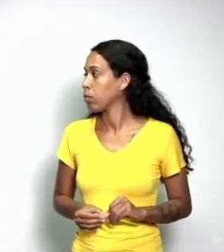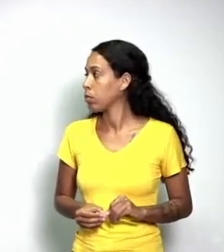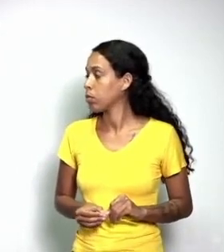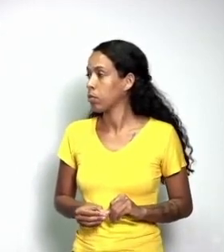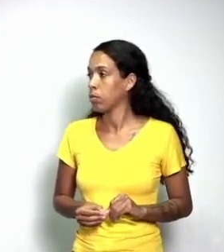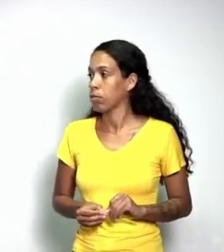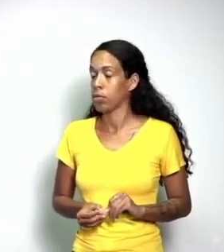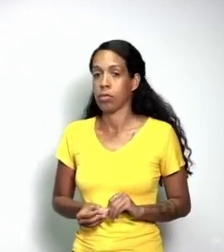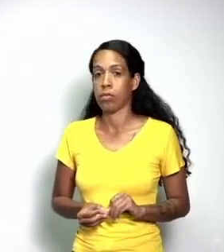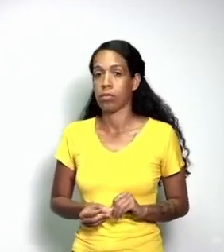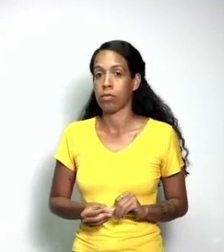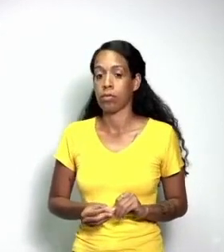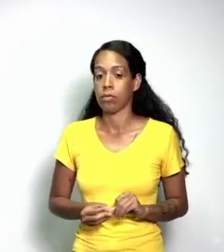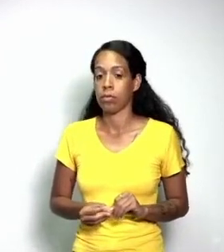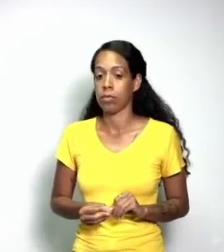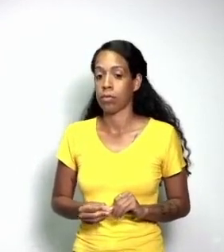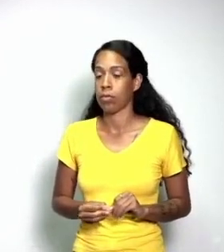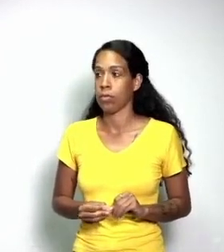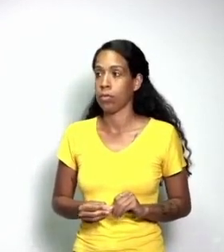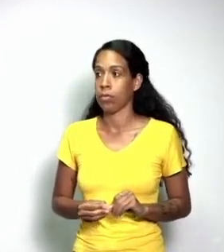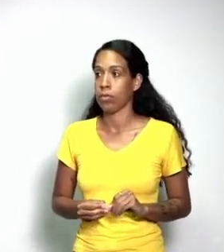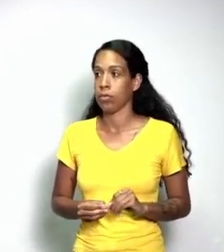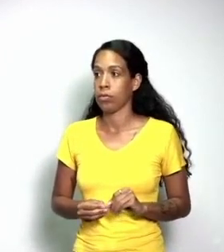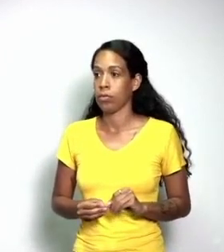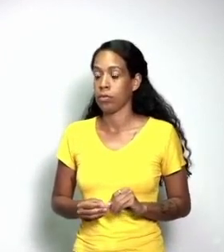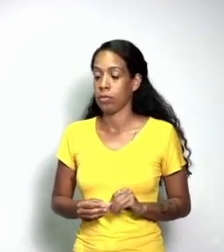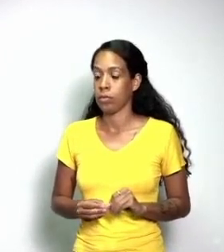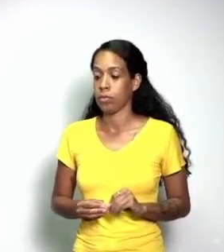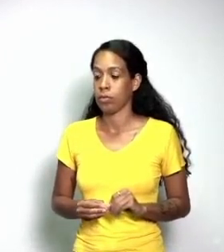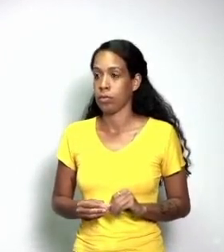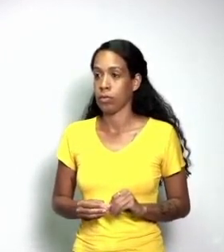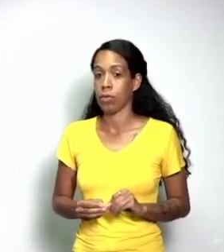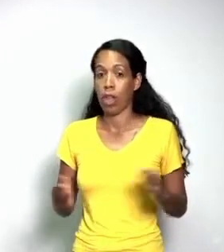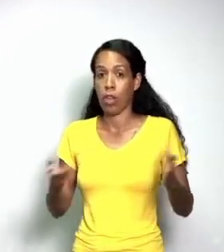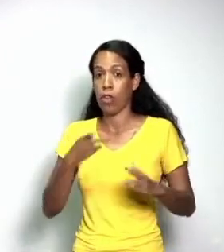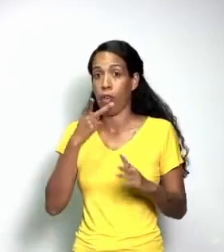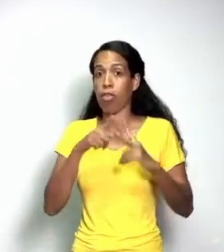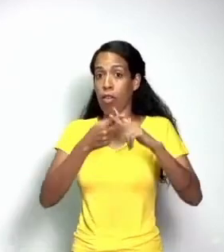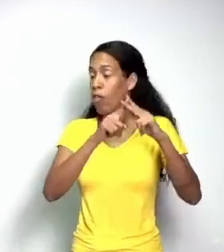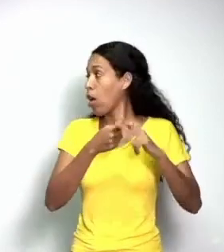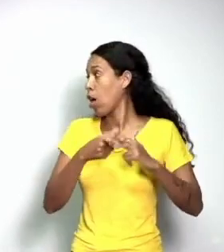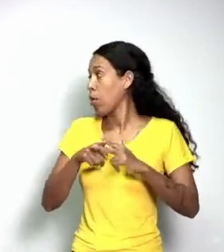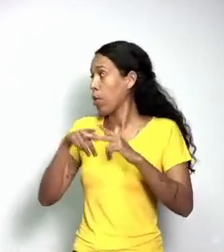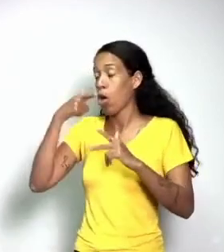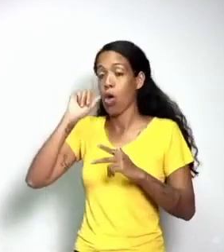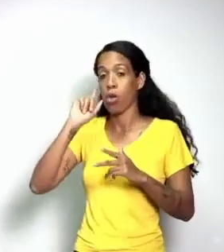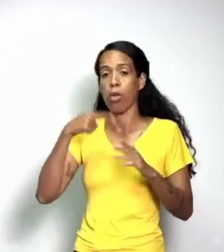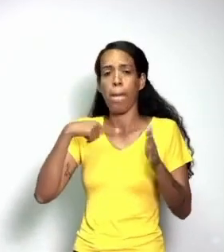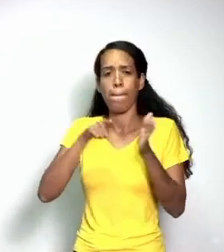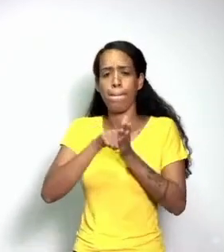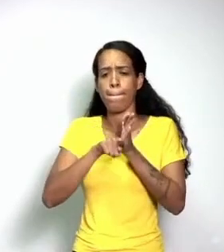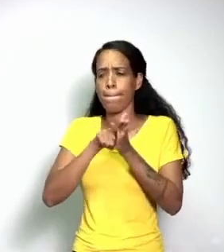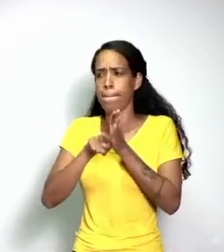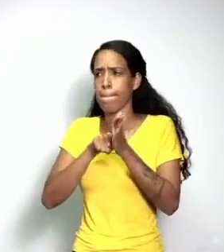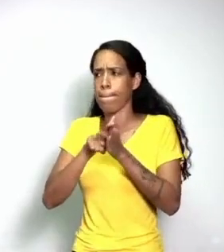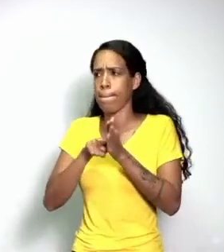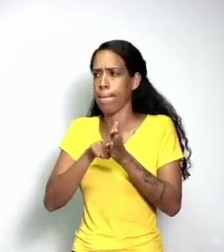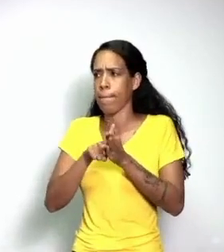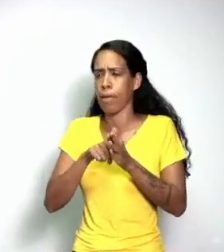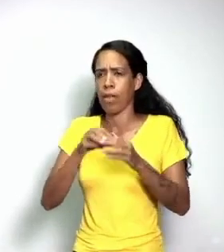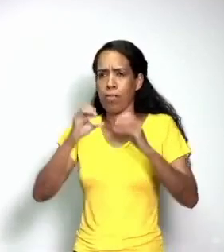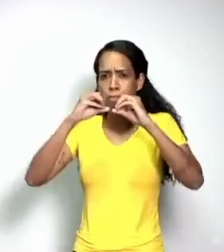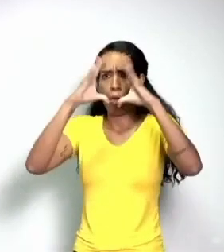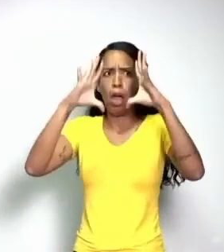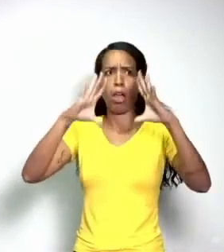Tá, dia 2. Eu falei dessas ferramentas ontem, né? Aí eu dei uma pesquisada, falei que parecia muita